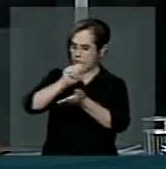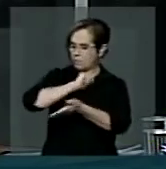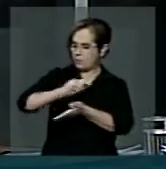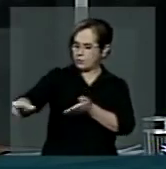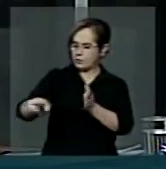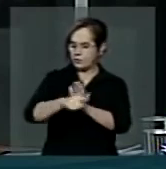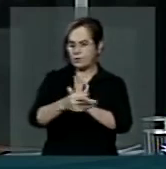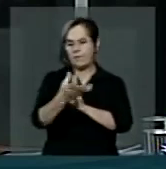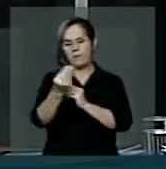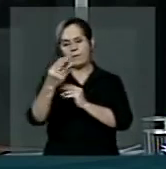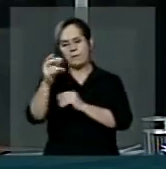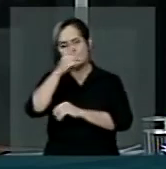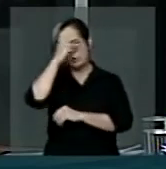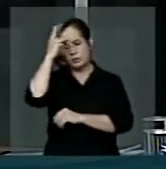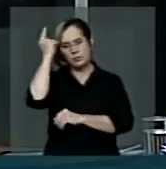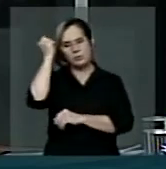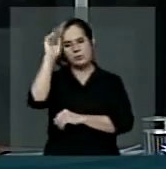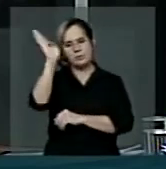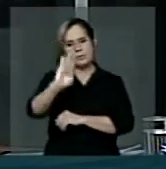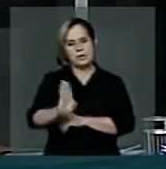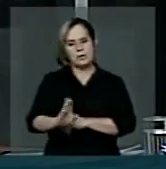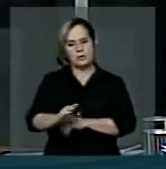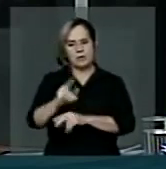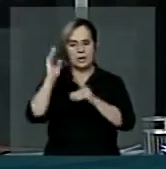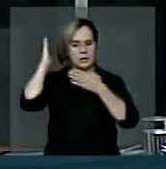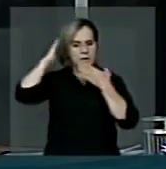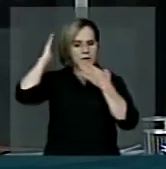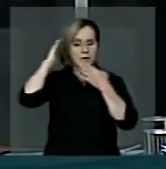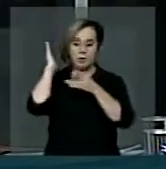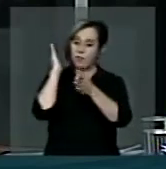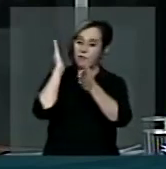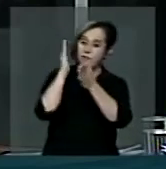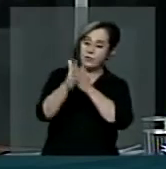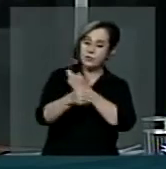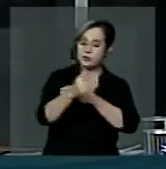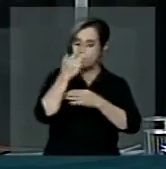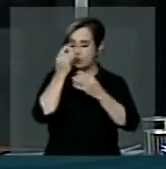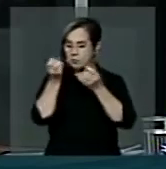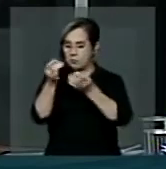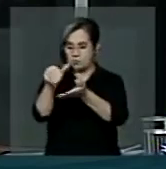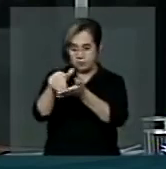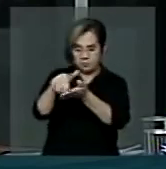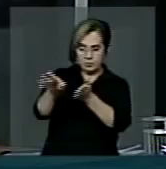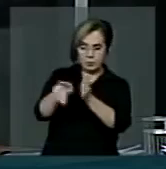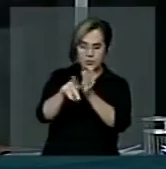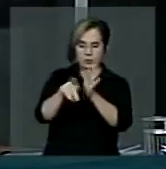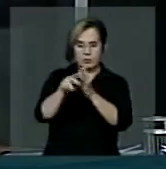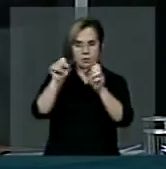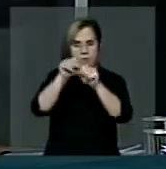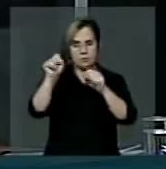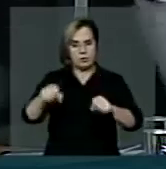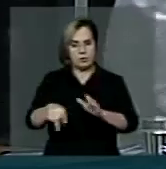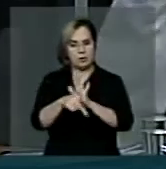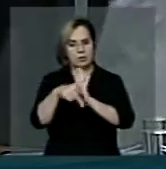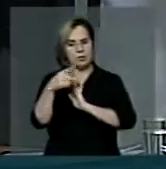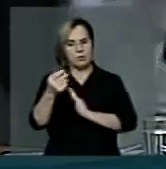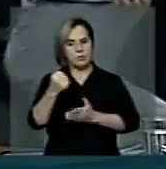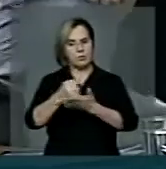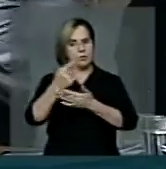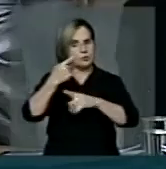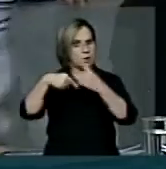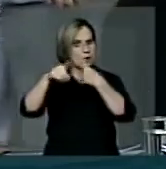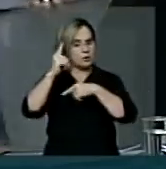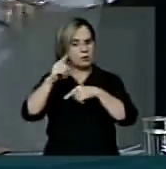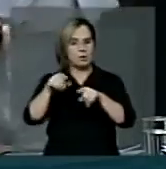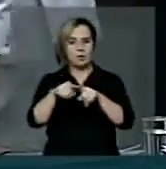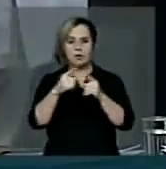de brasileiros indígenas fugiram, expulsos pelo modelo distorcido de progresso que avançava